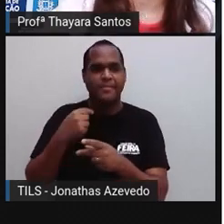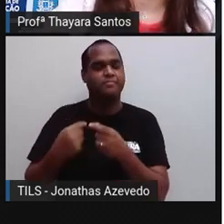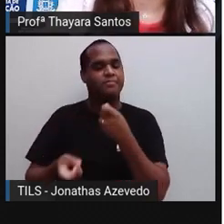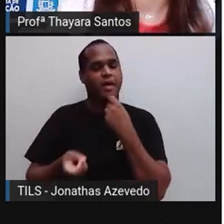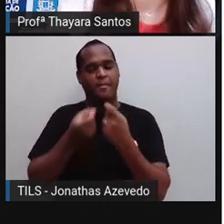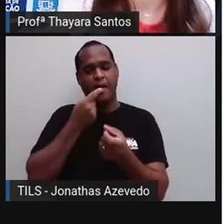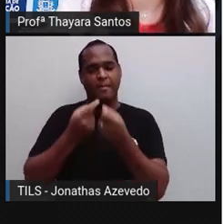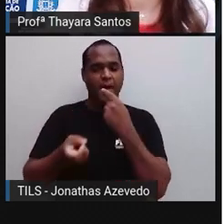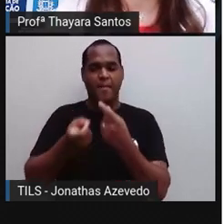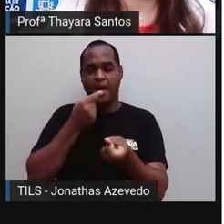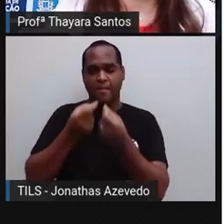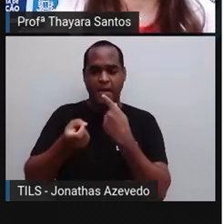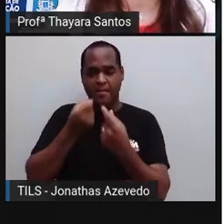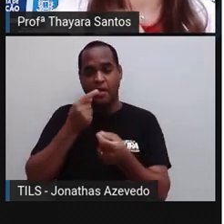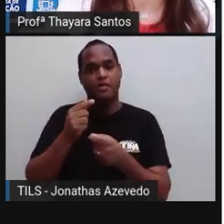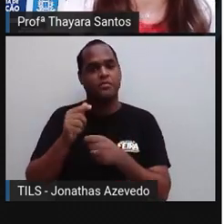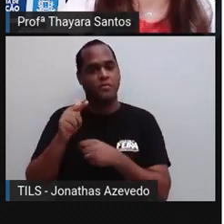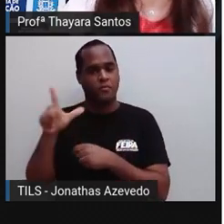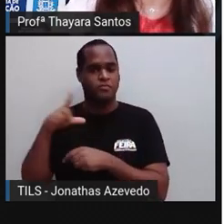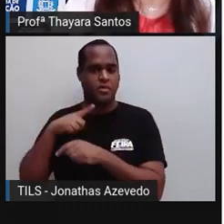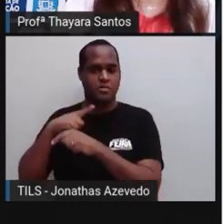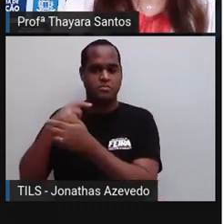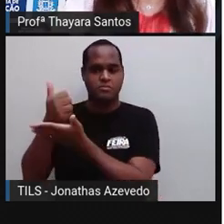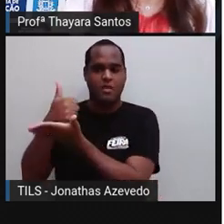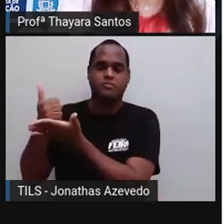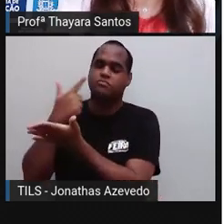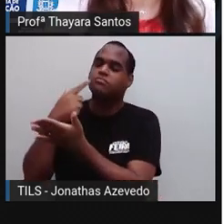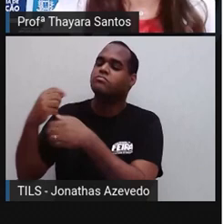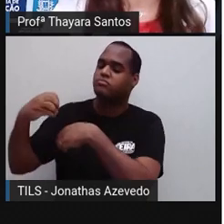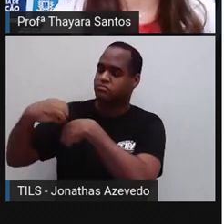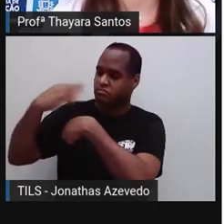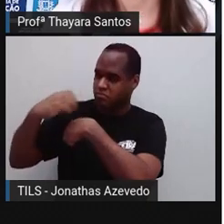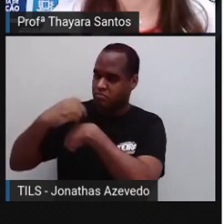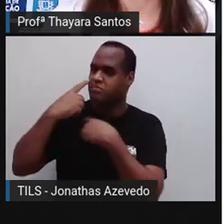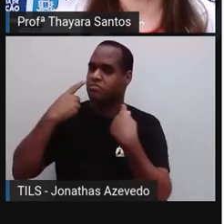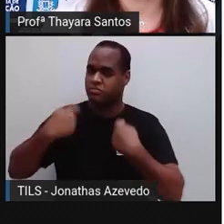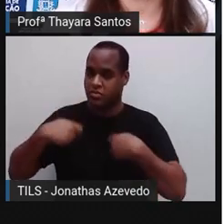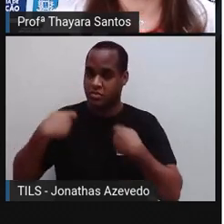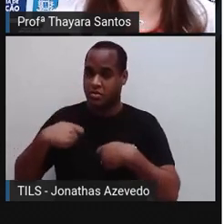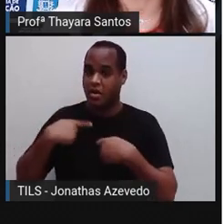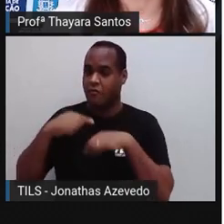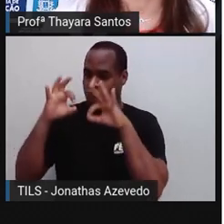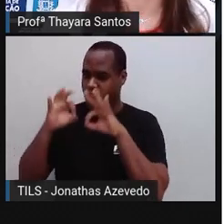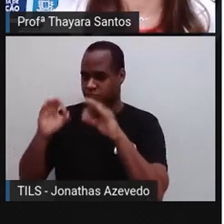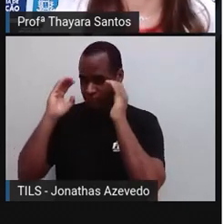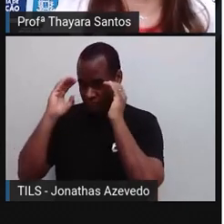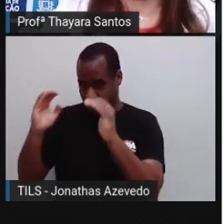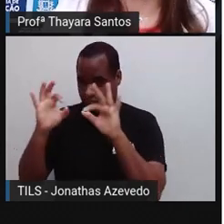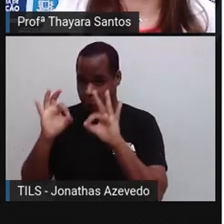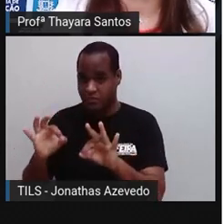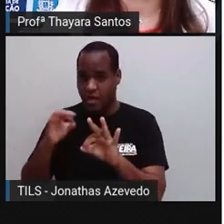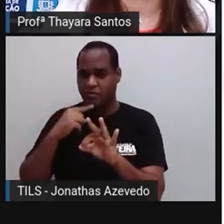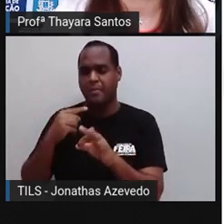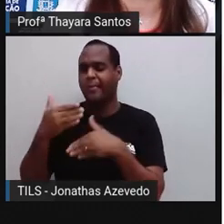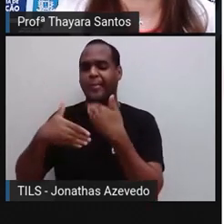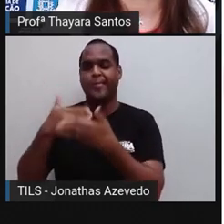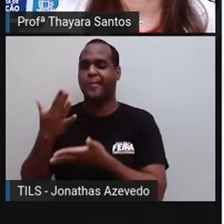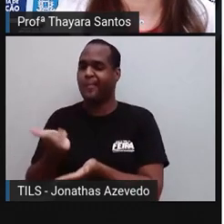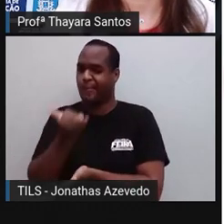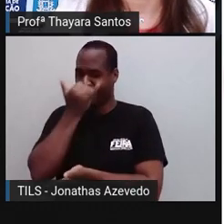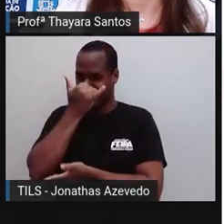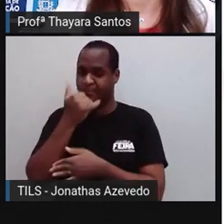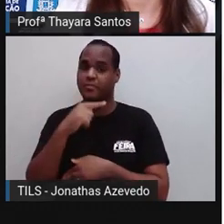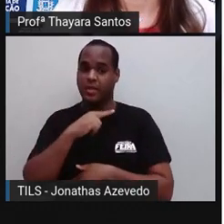prescrição médica, toma de um outro jeito, diferente do que o médico receitou, ou então não faz o acompanhamento corretamente.